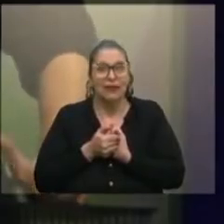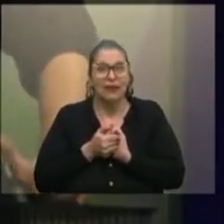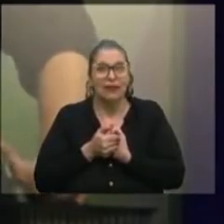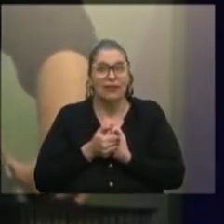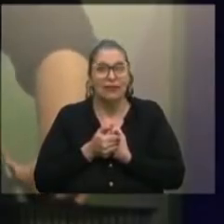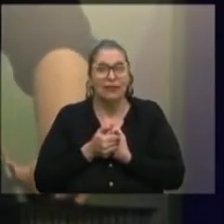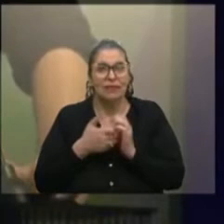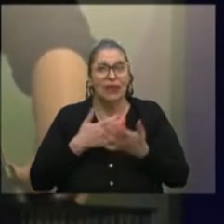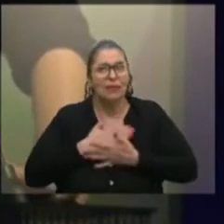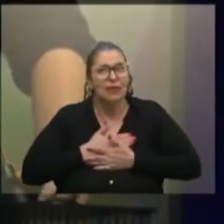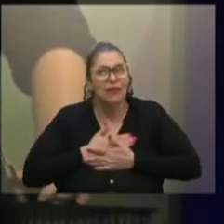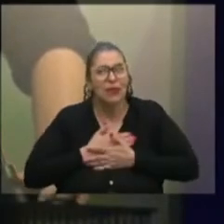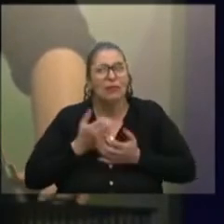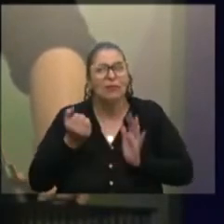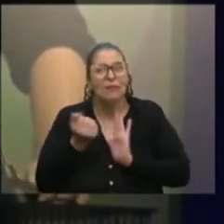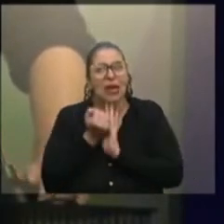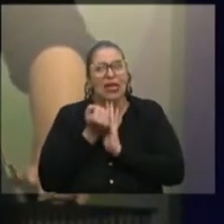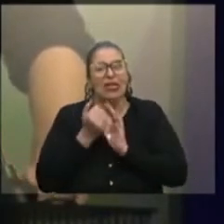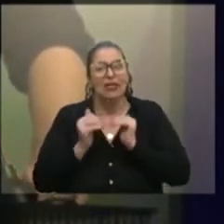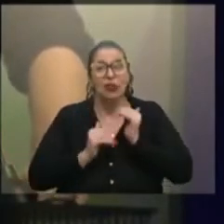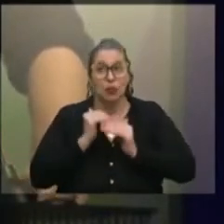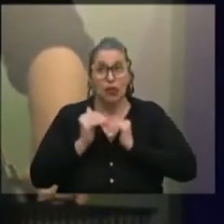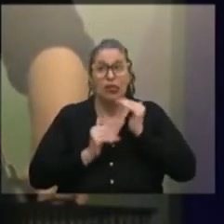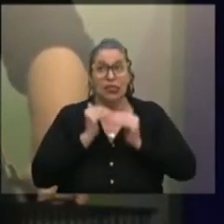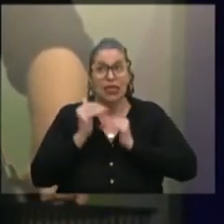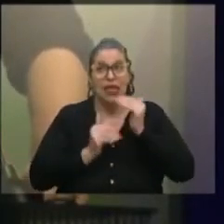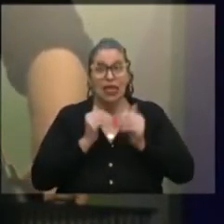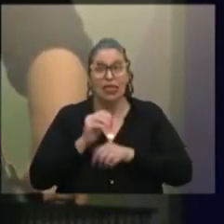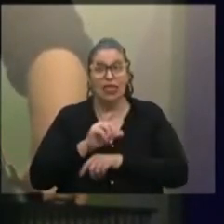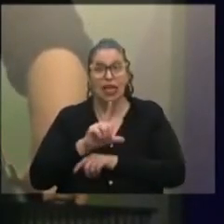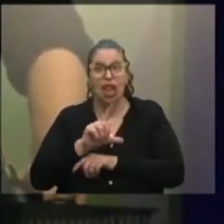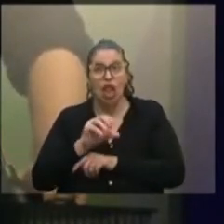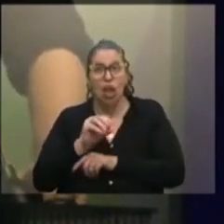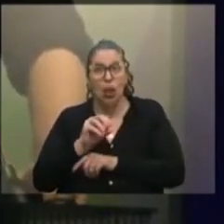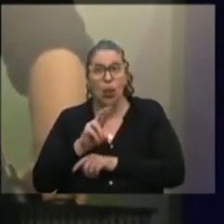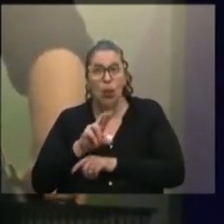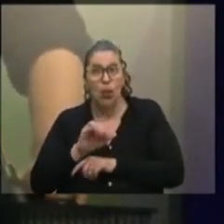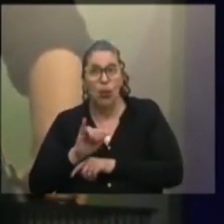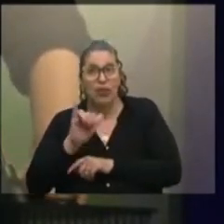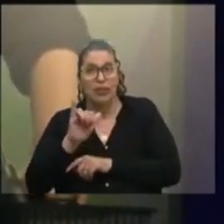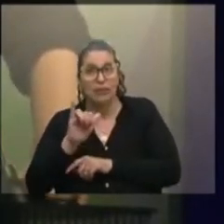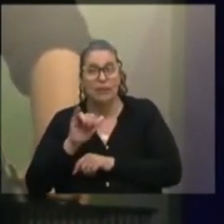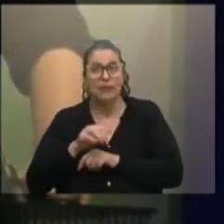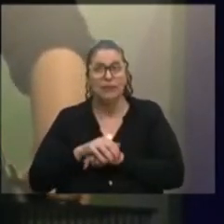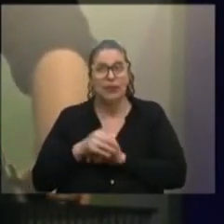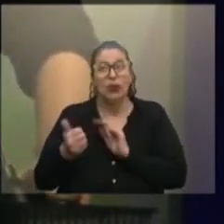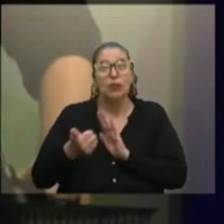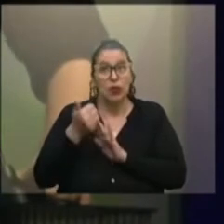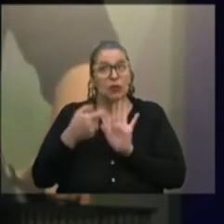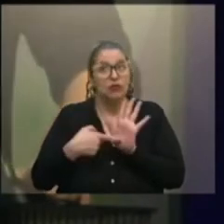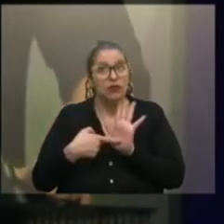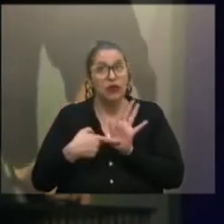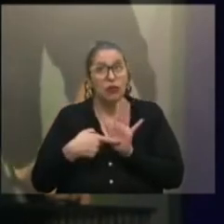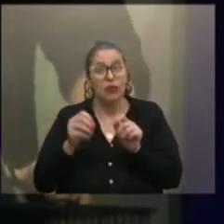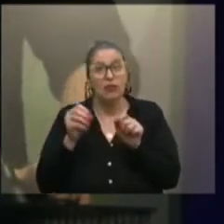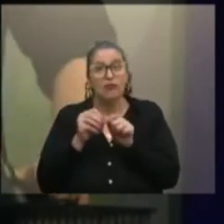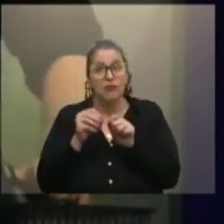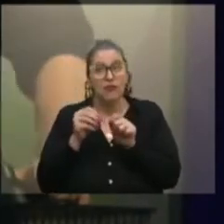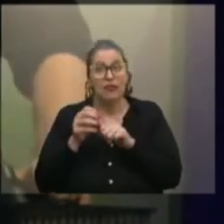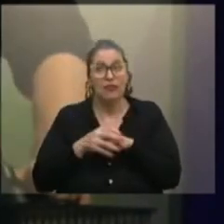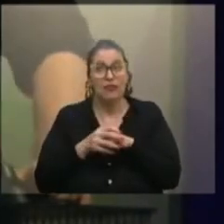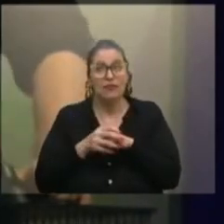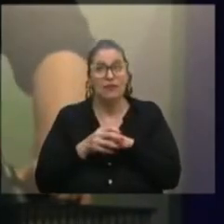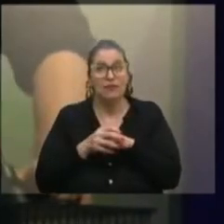Para mim foi muito marcante esse processo da Lori, porque foi o primeiro filme que a gente foi fazer